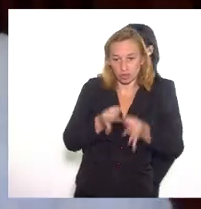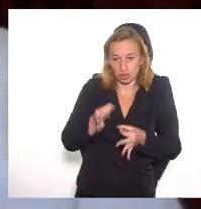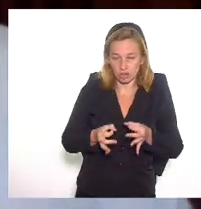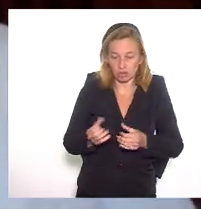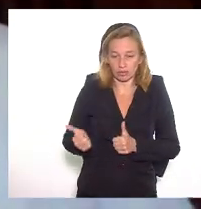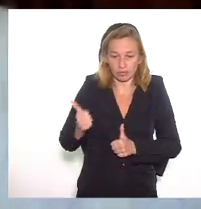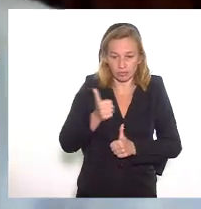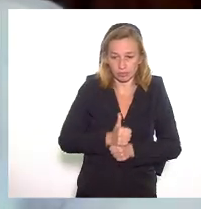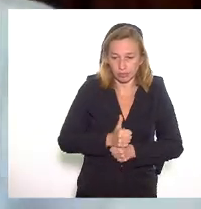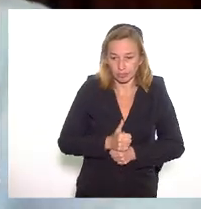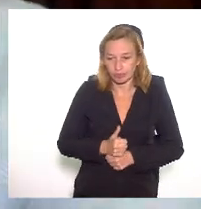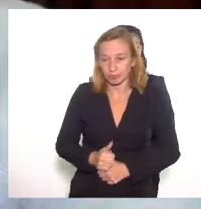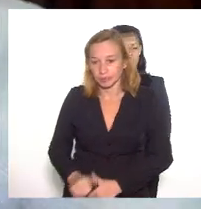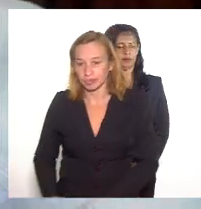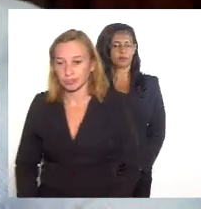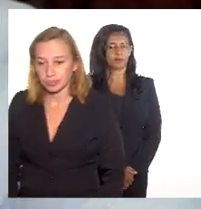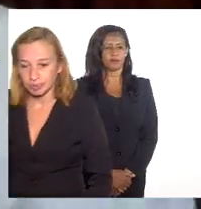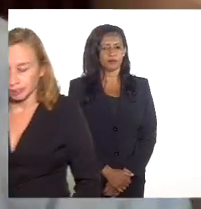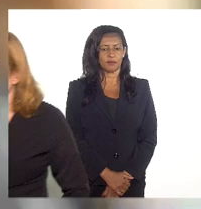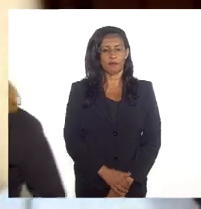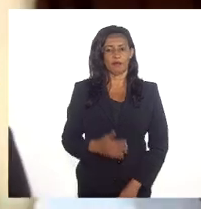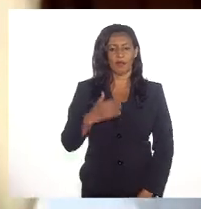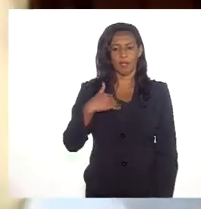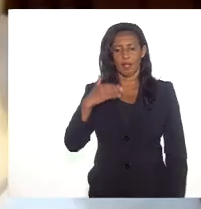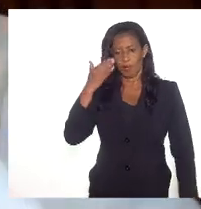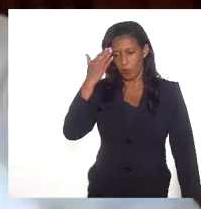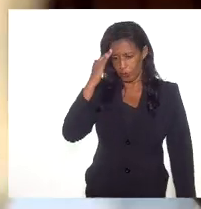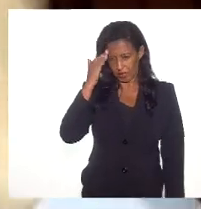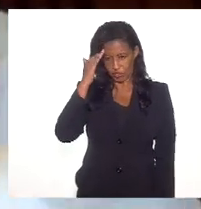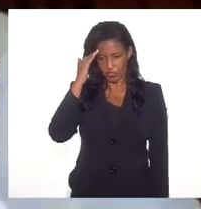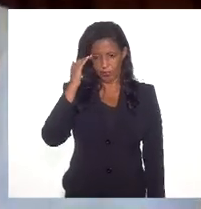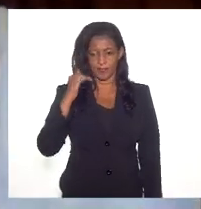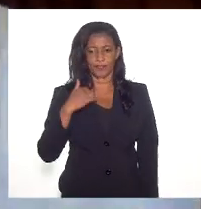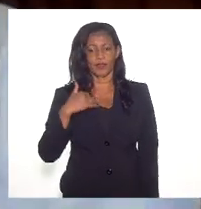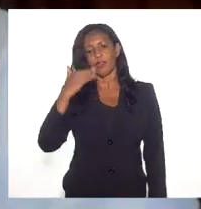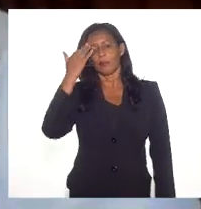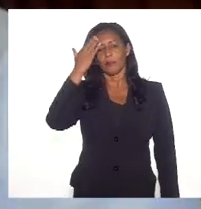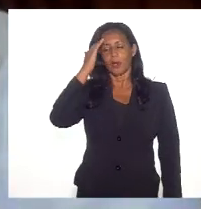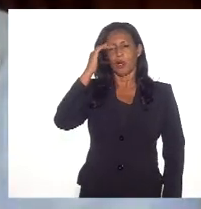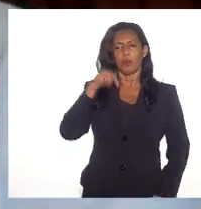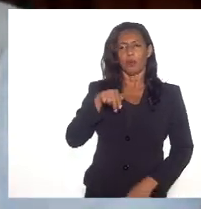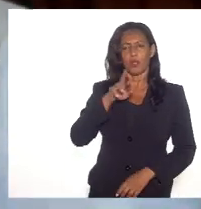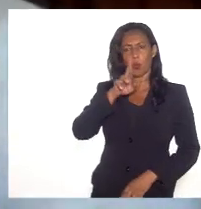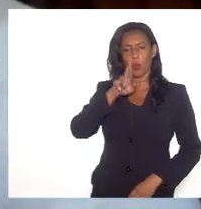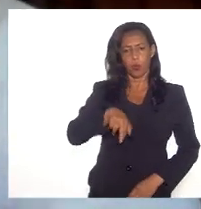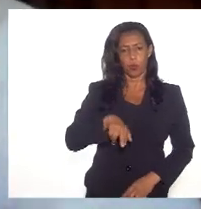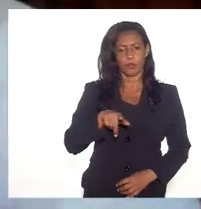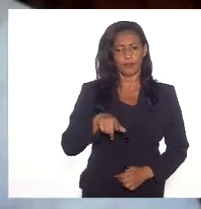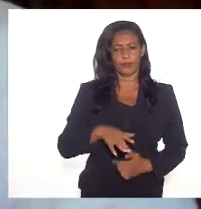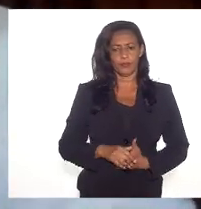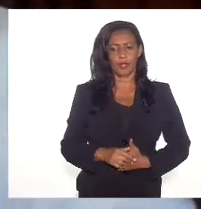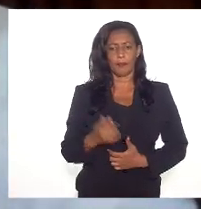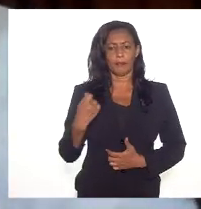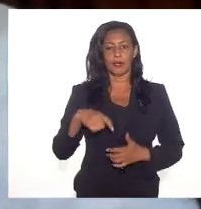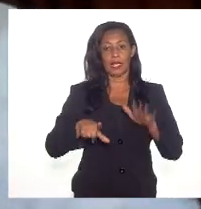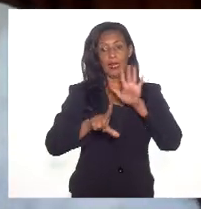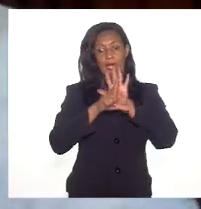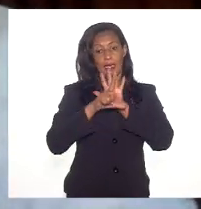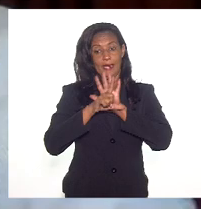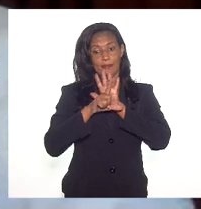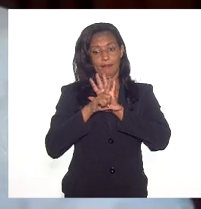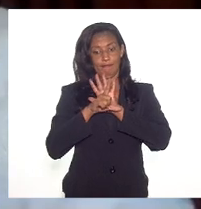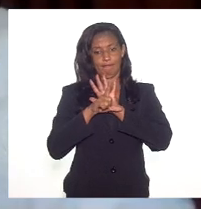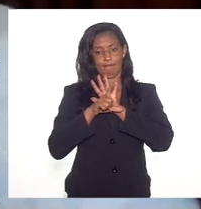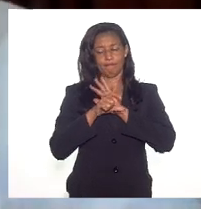um encaminhamento, deputado Aldeque, eu entendi. No meu entendimento, é exatamente por essa razão que eu acho que a gente precisa de lei